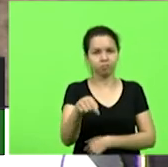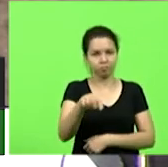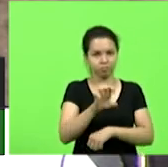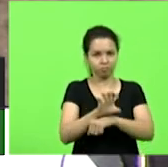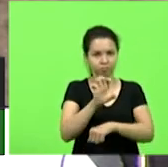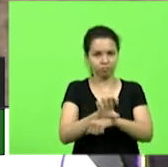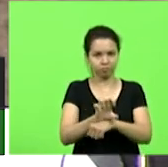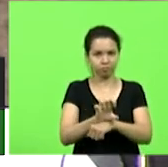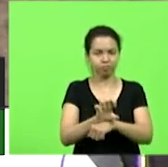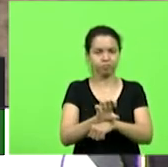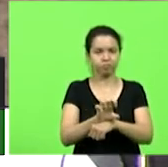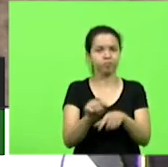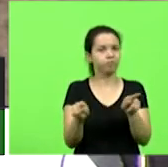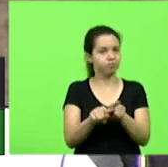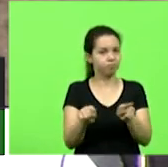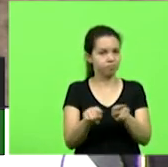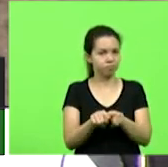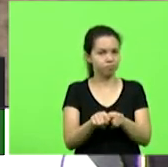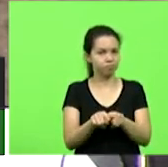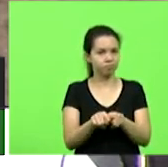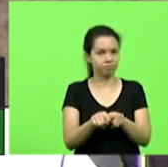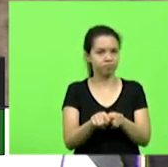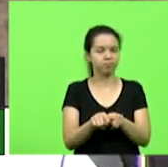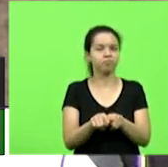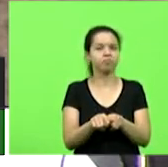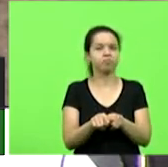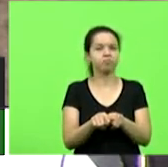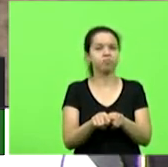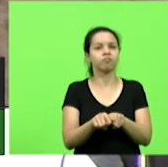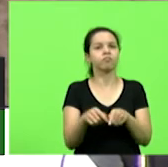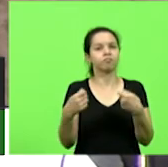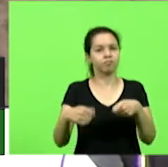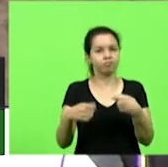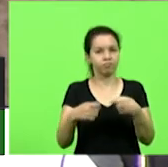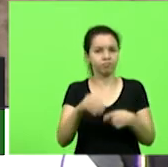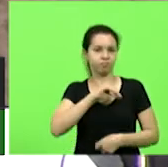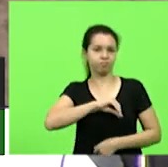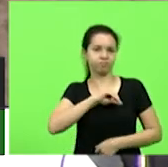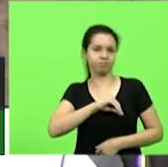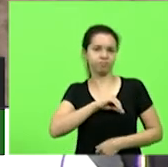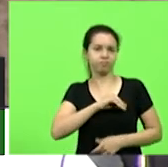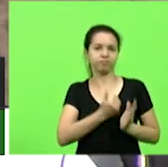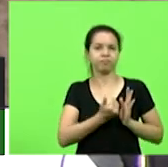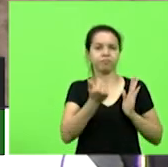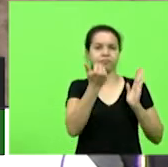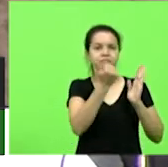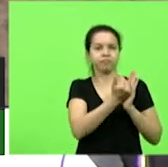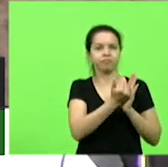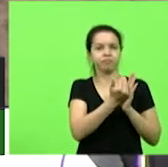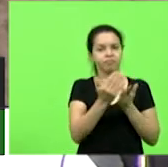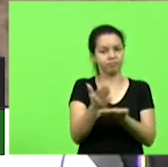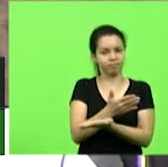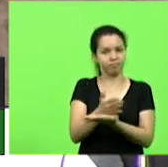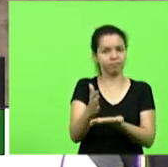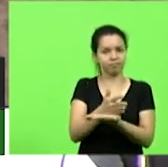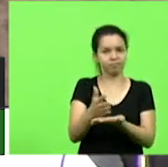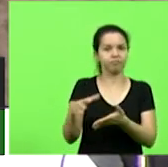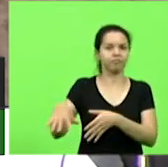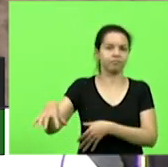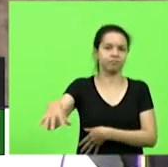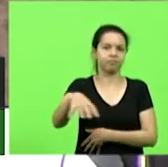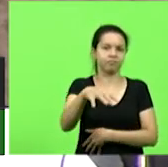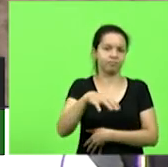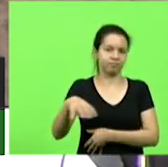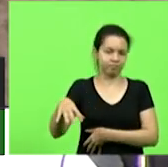e também para adequar salários de alguns desses setores da